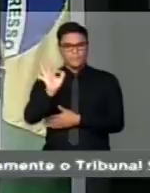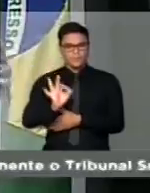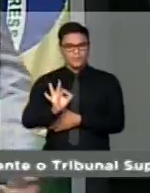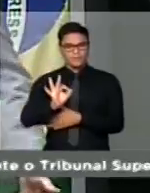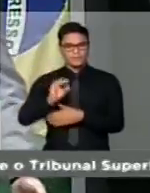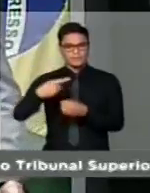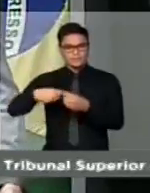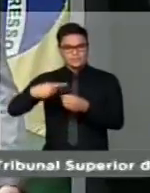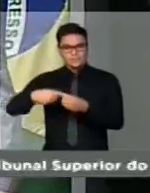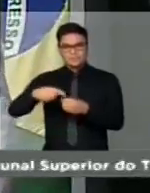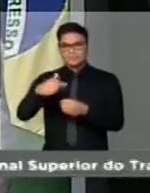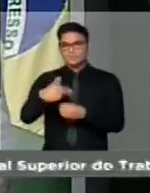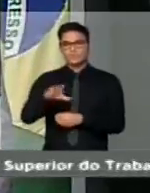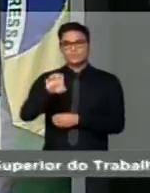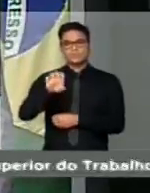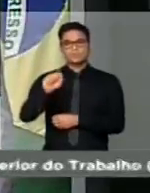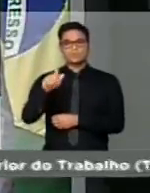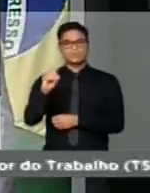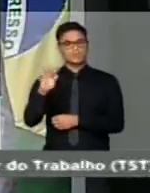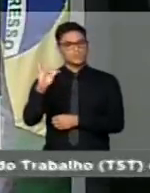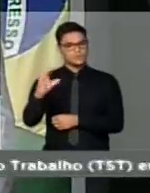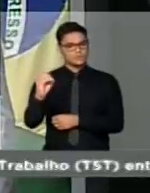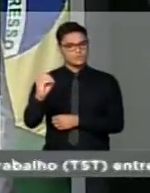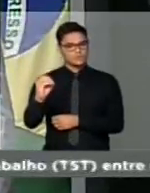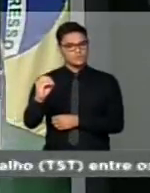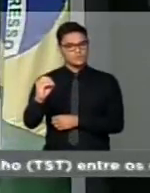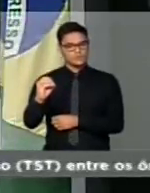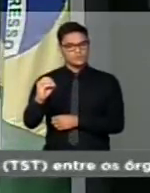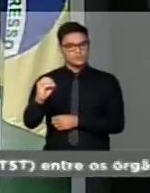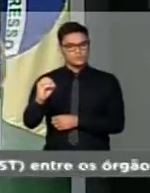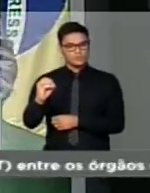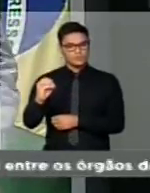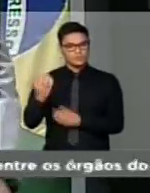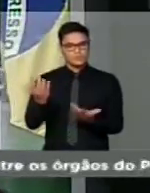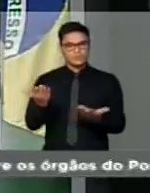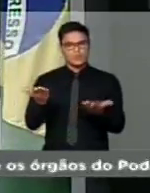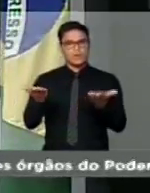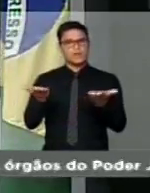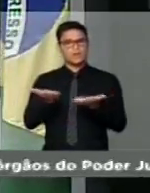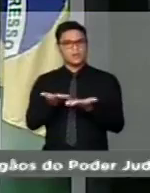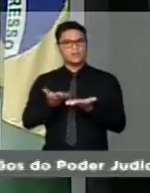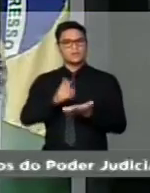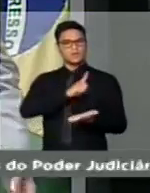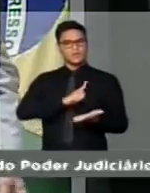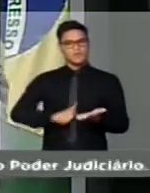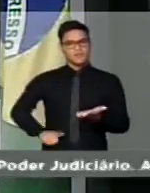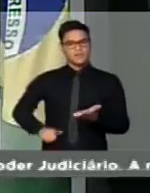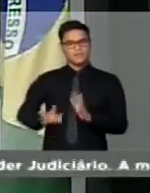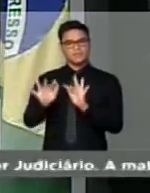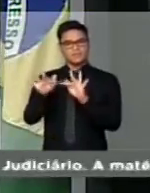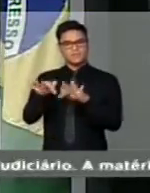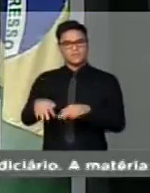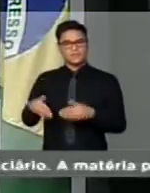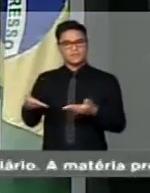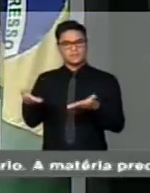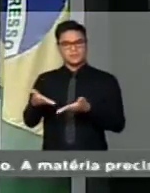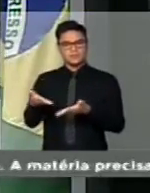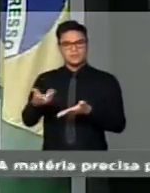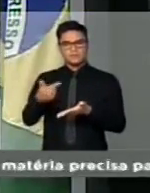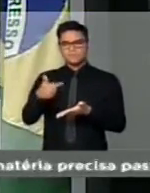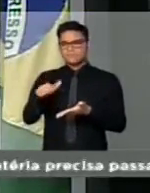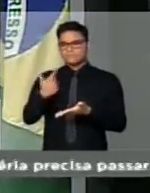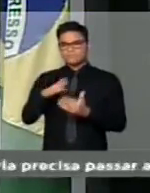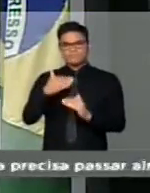do Recife sem coleta de esgoto. Uma gestão que agora termina no seu 4º ano de governo, que não